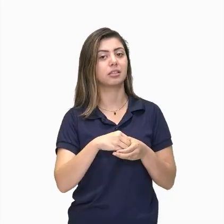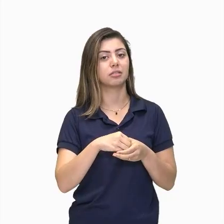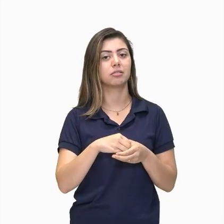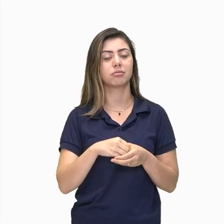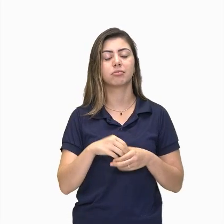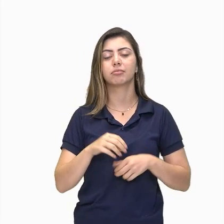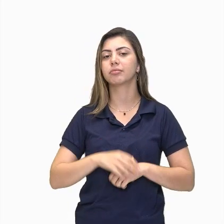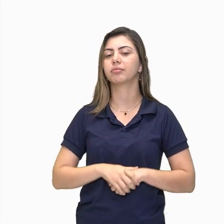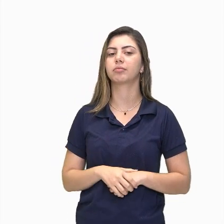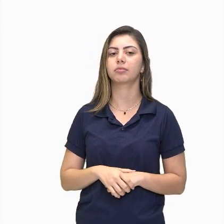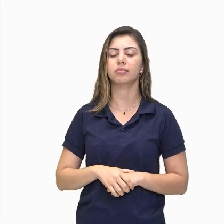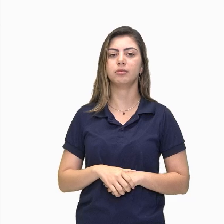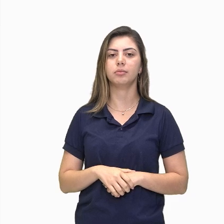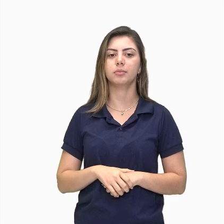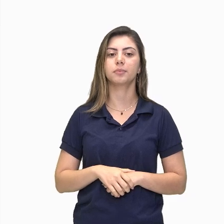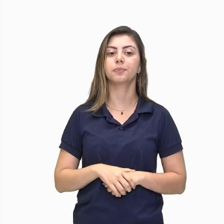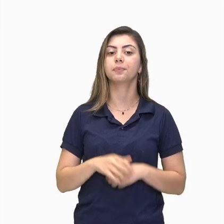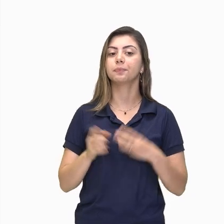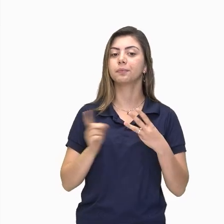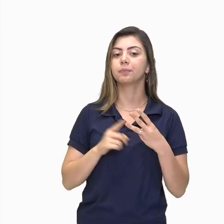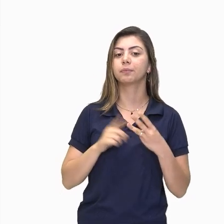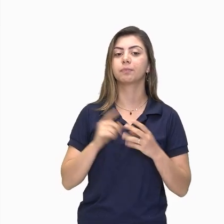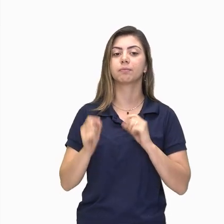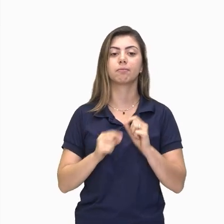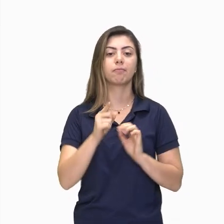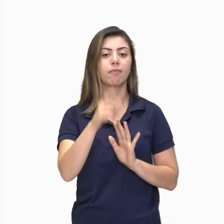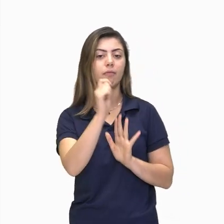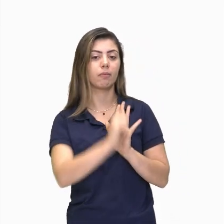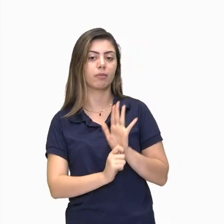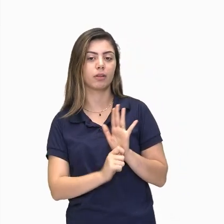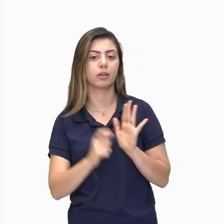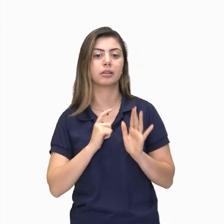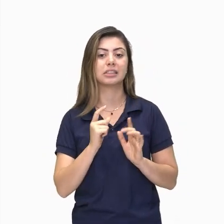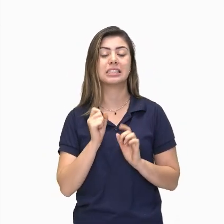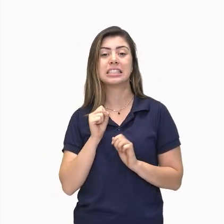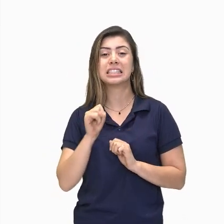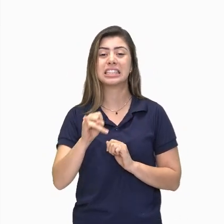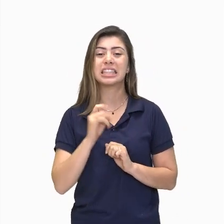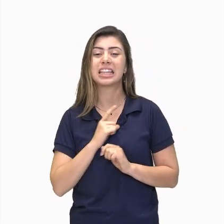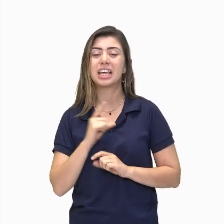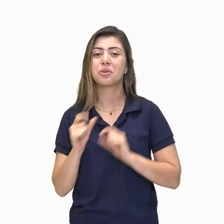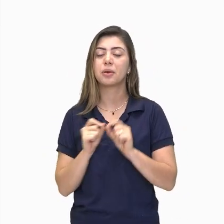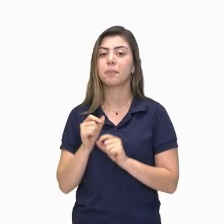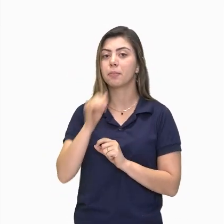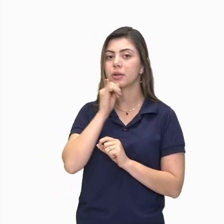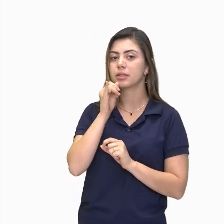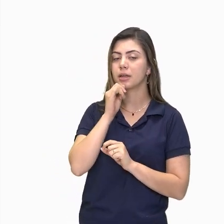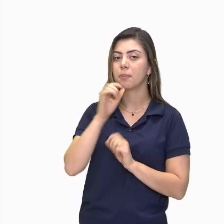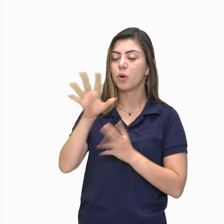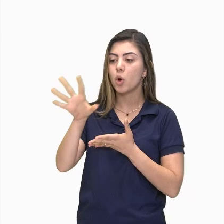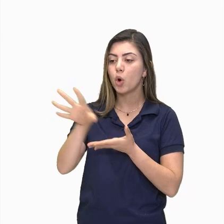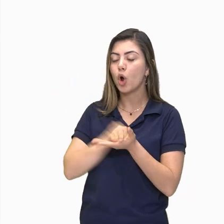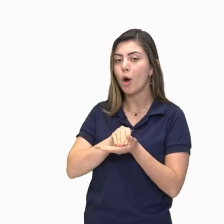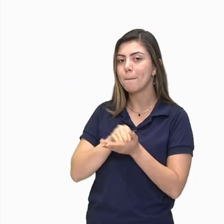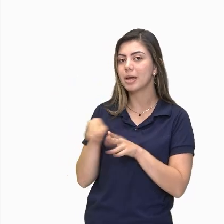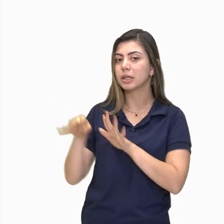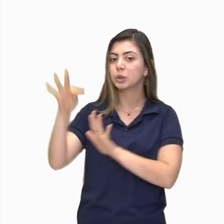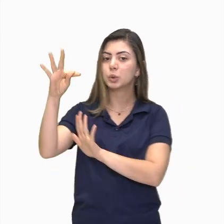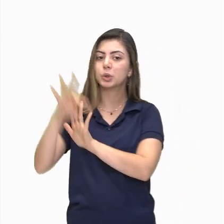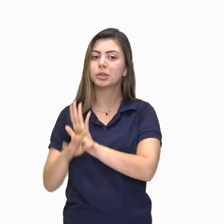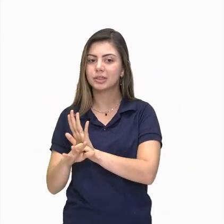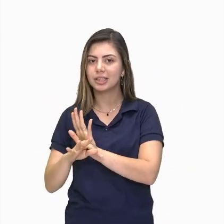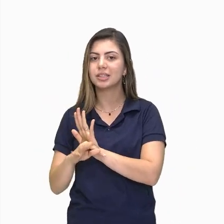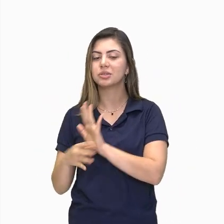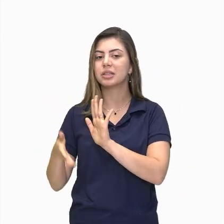continuar. 3. A redação que apresentar cópia, guarda essa informação, dos textos